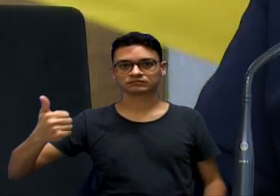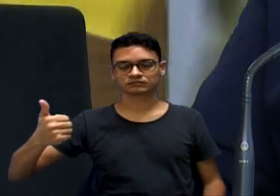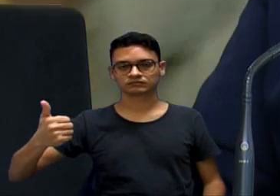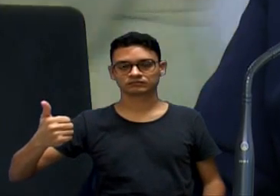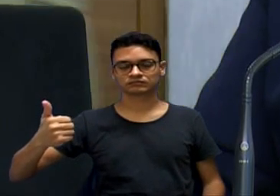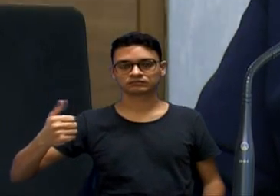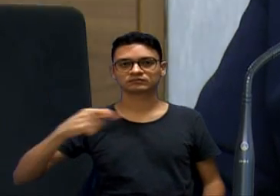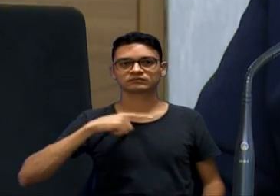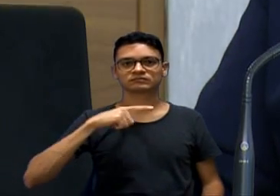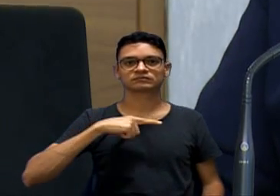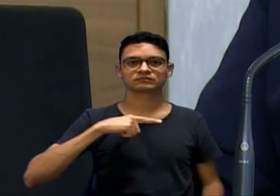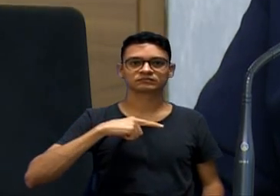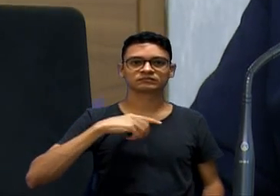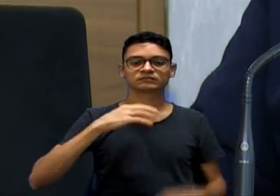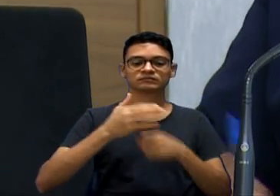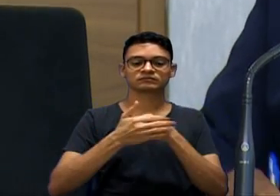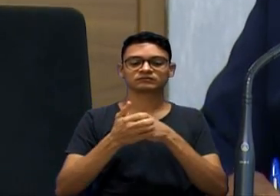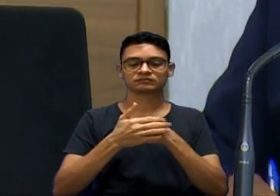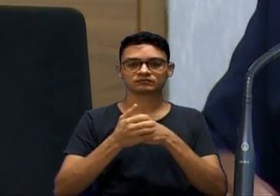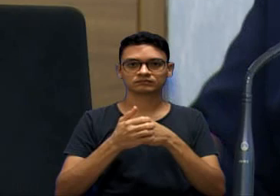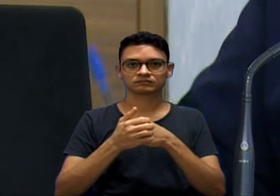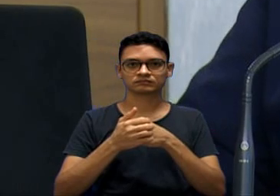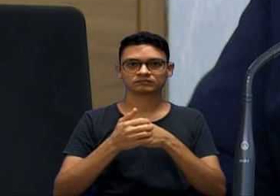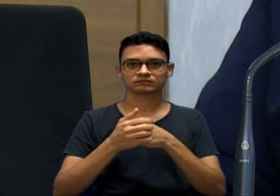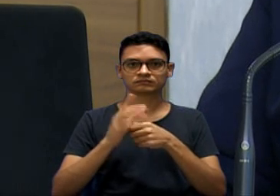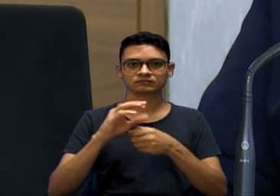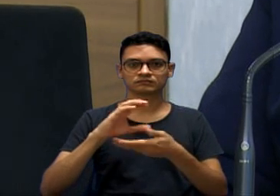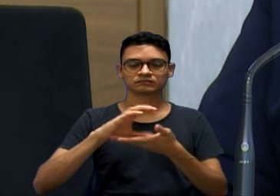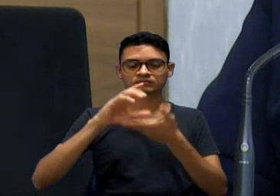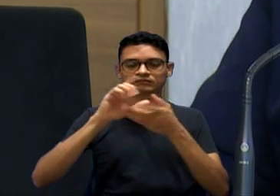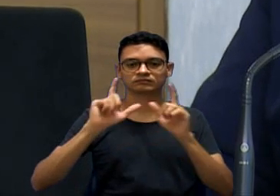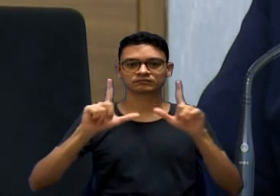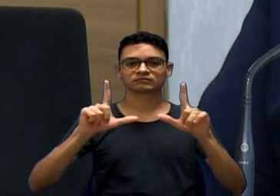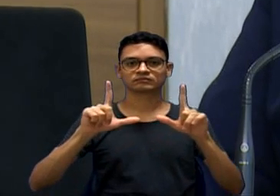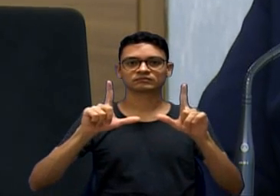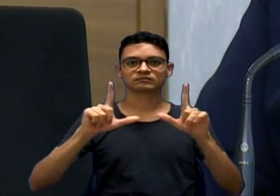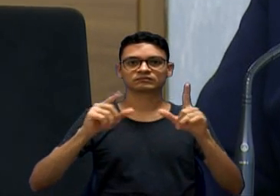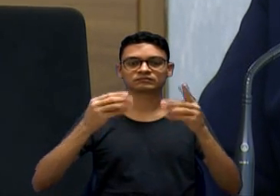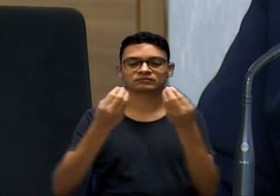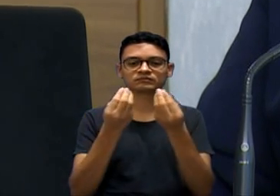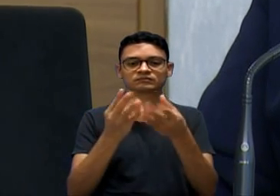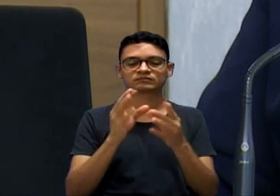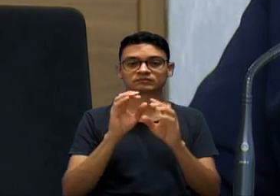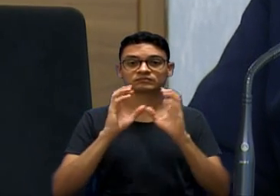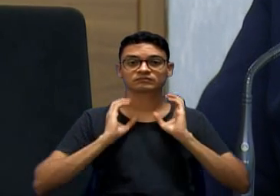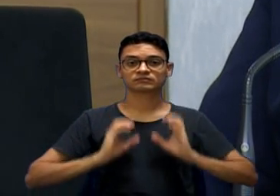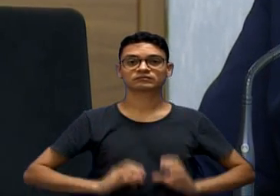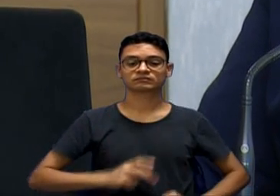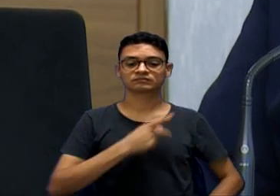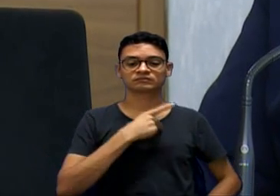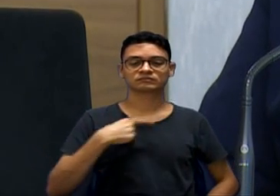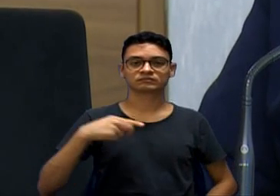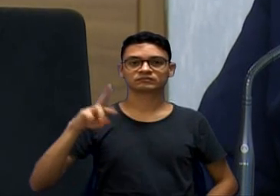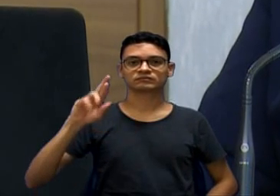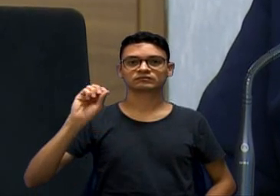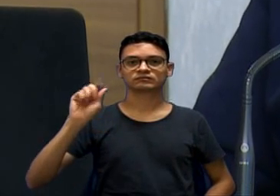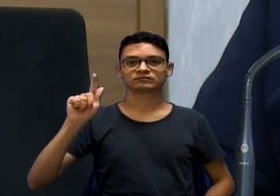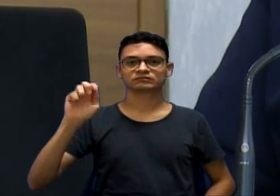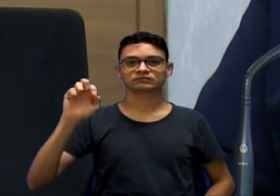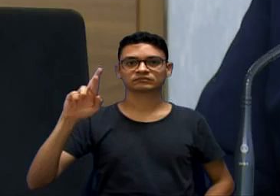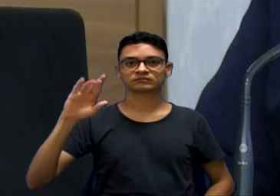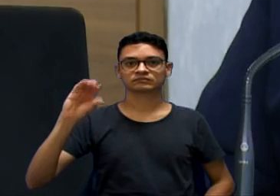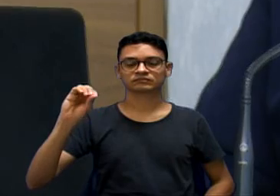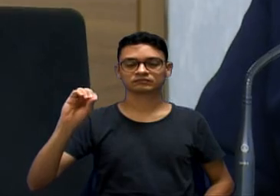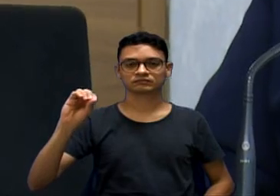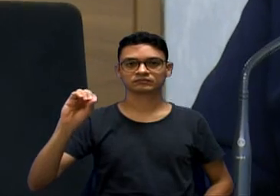vereador Rodrigo Treviso, dispõe sobre a concessão de título de cidadão de Sorocabana, do senhor pastor Rogério Pereira Marques.